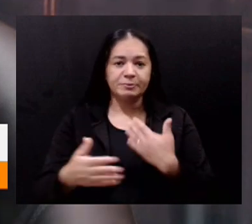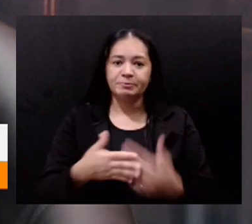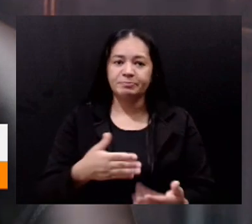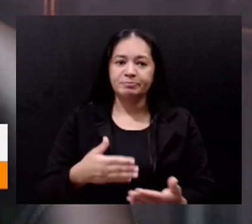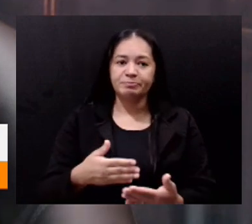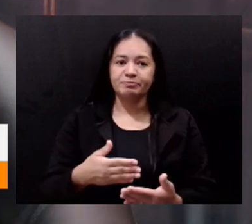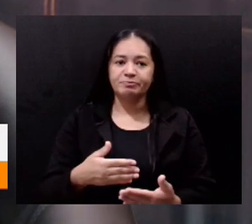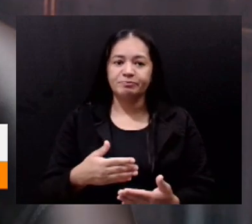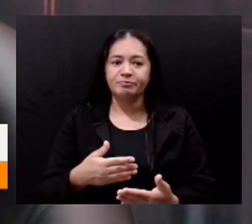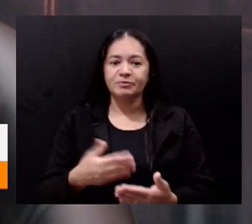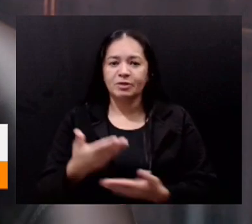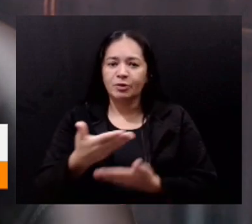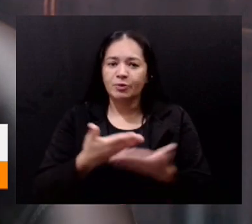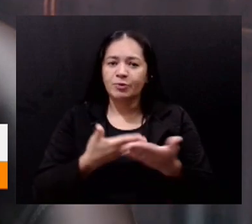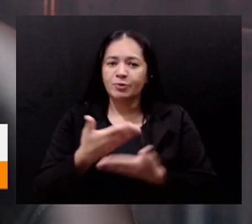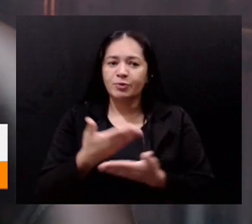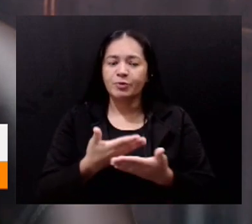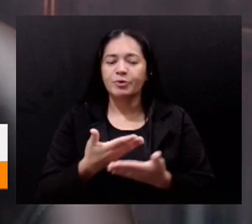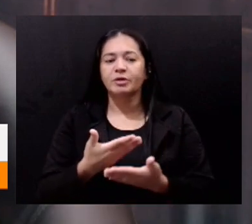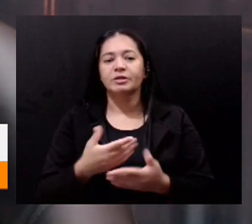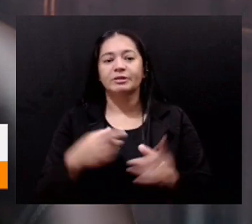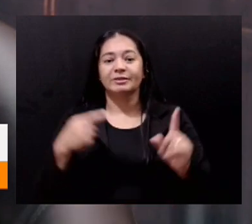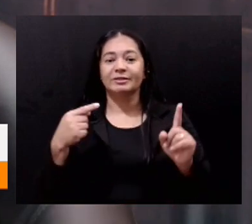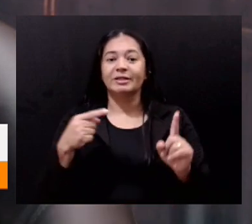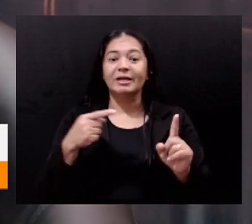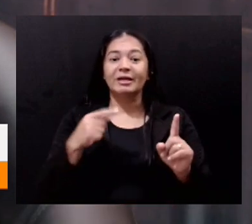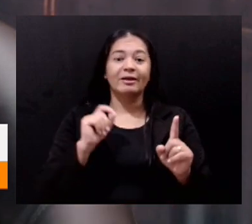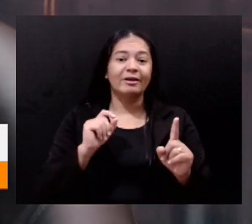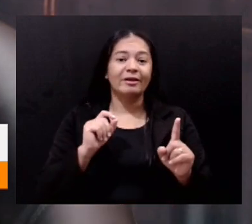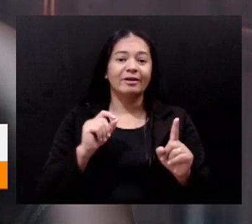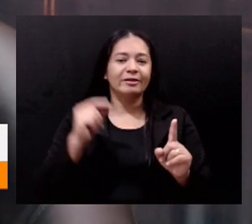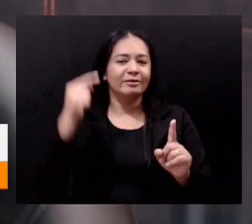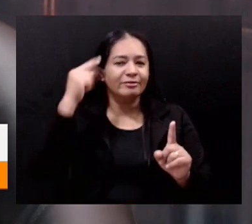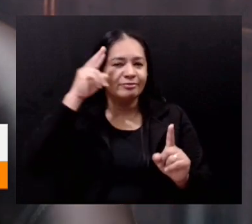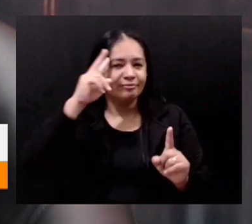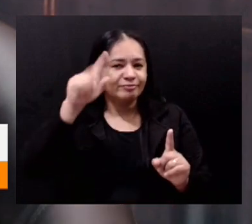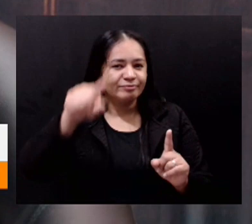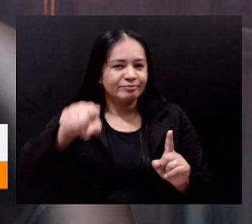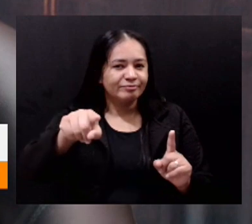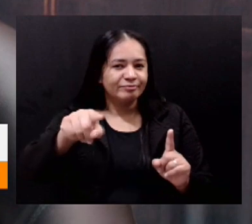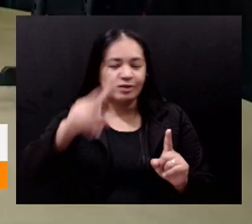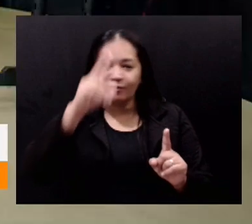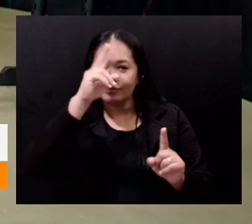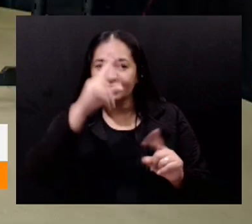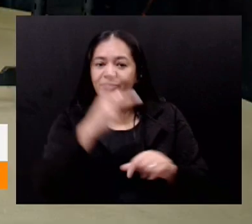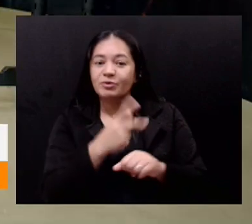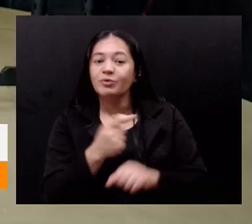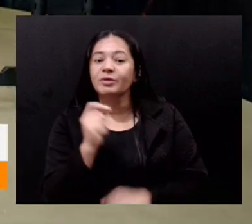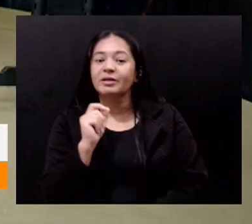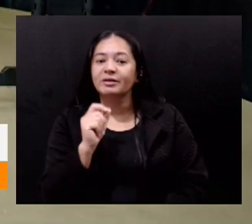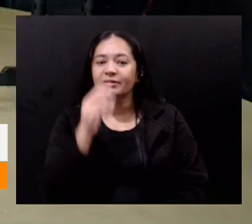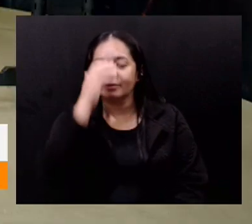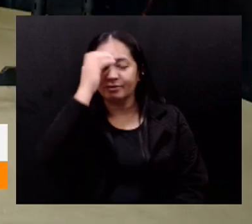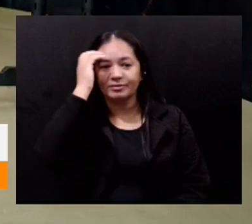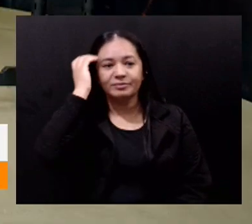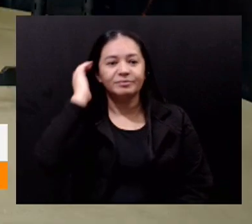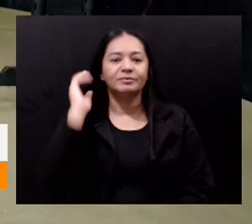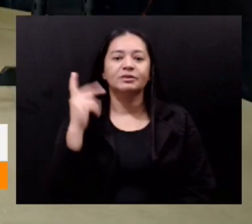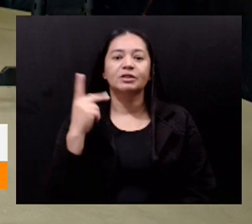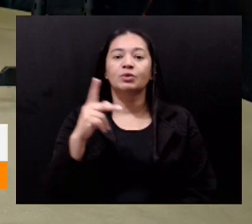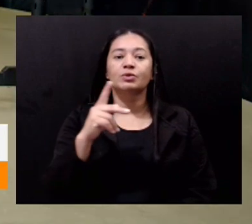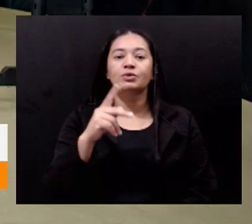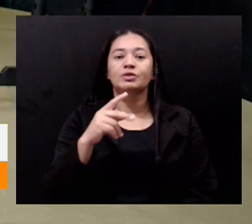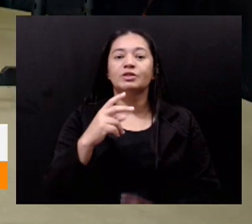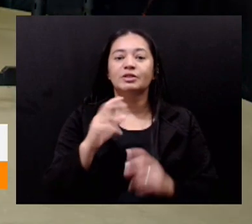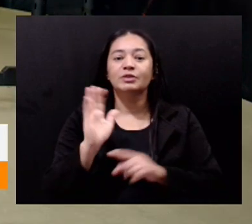compartilhar algo com alguém, quem vem à sua mente, né? Quem você procura primeiro, Quem né? é seu SOS, né? Isso, Com Quem é quem o você